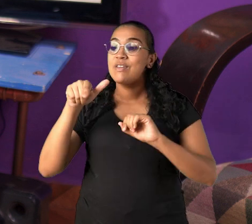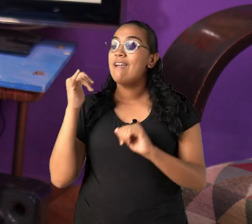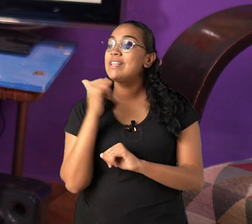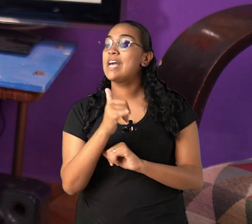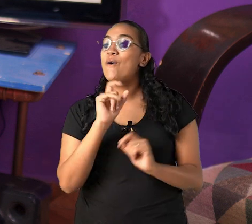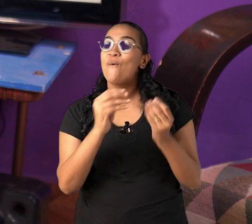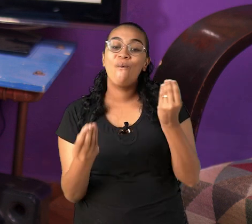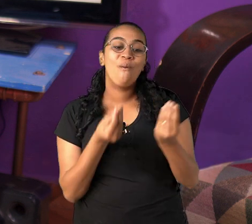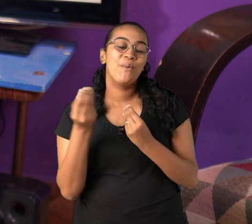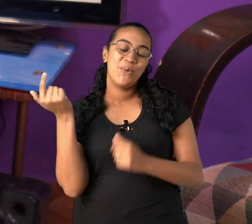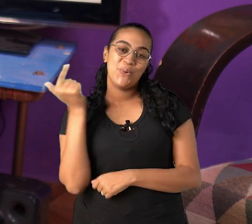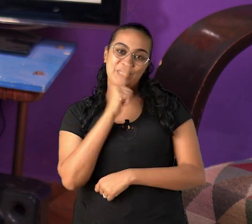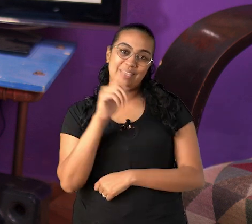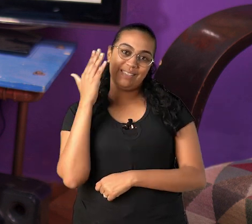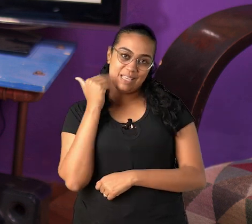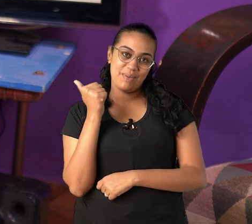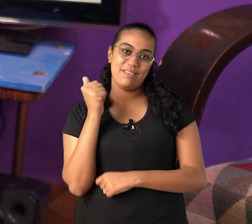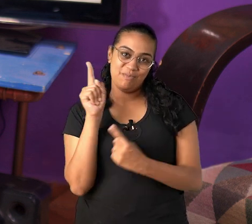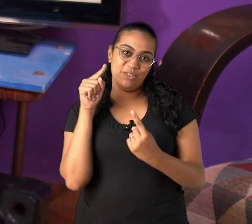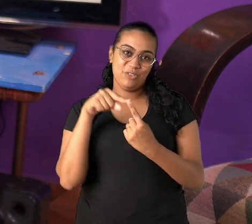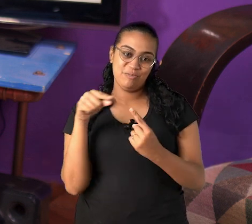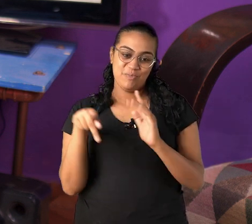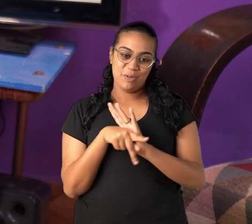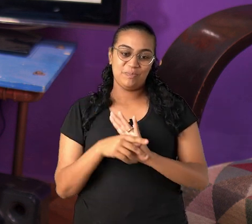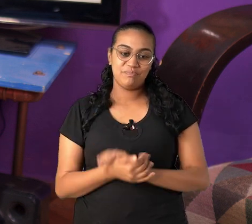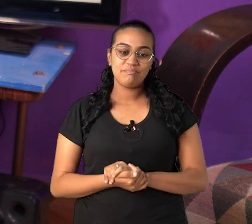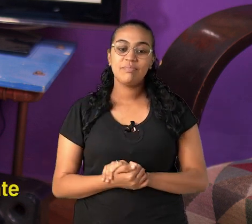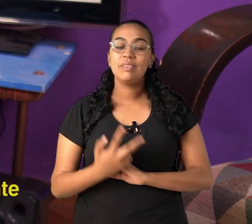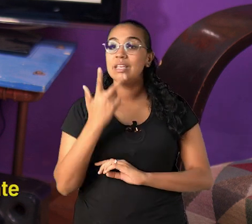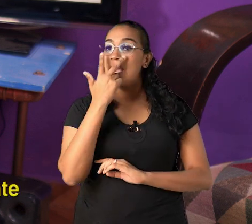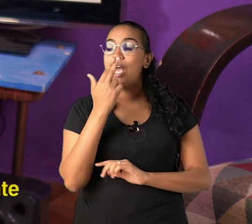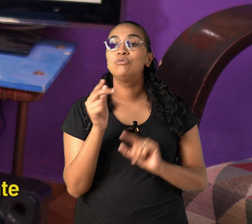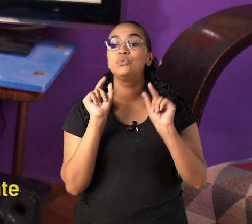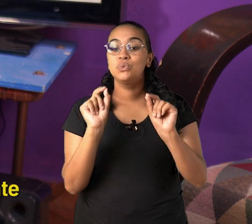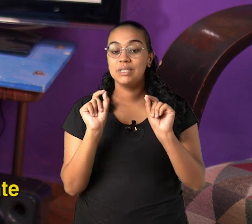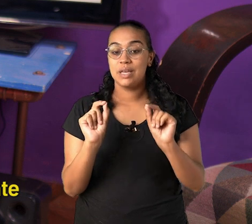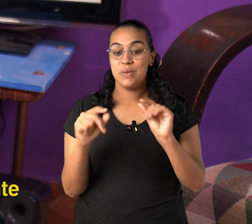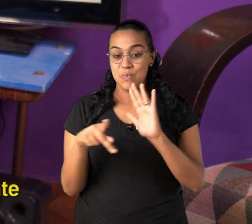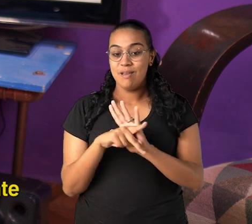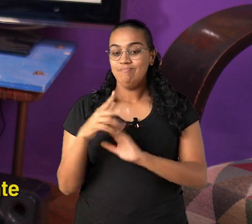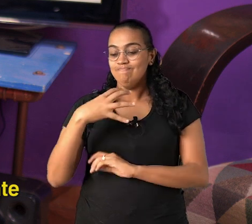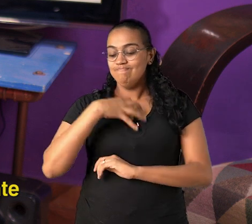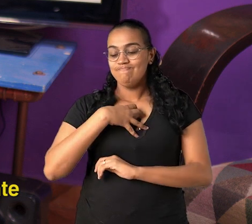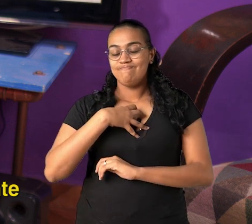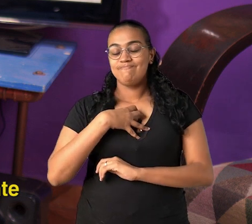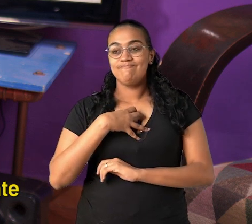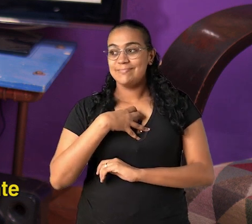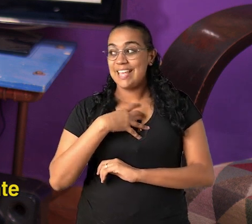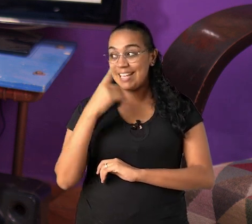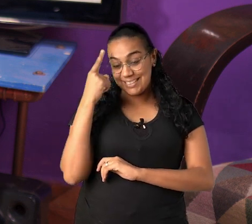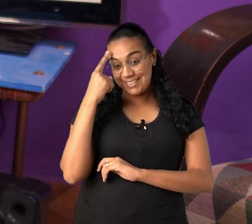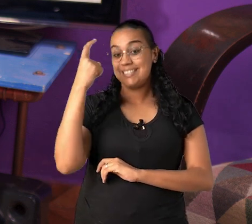quer comunicar e como que a gente vai conseguir comunicar e atingir essa persona criada. Eu acho que essa narrativa foi o que mais gerou